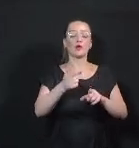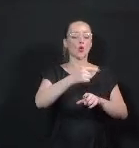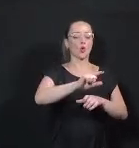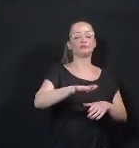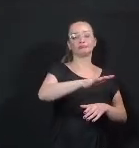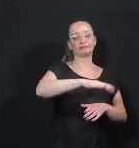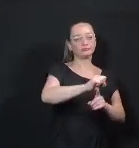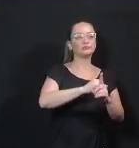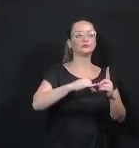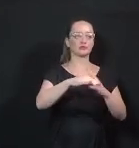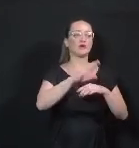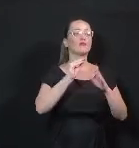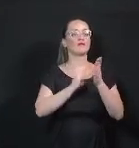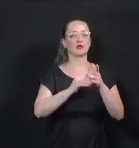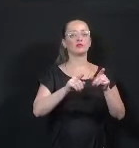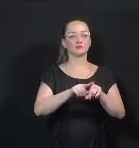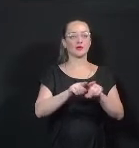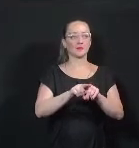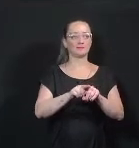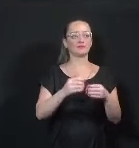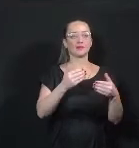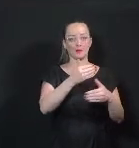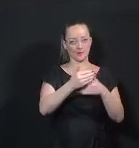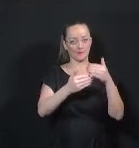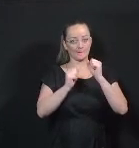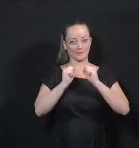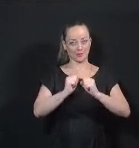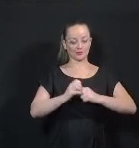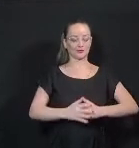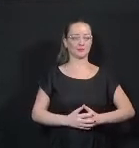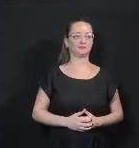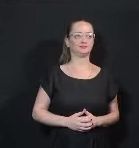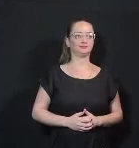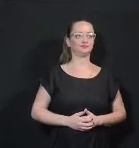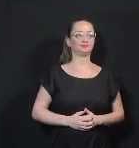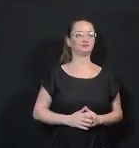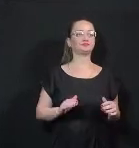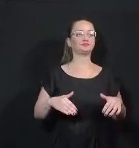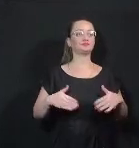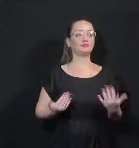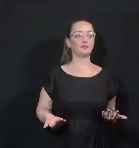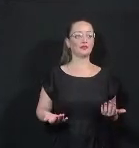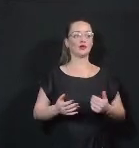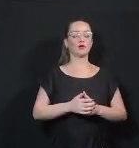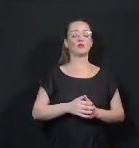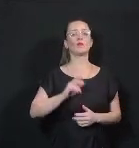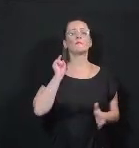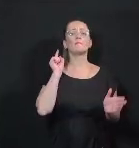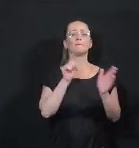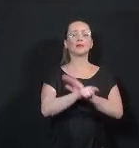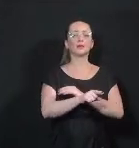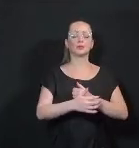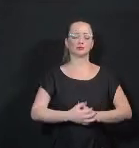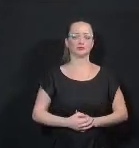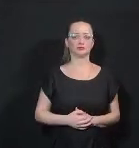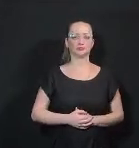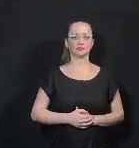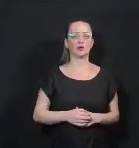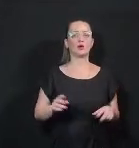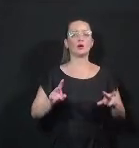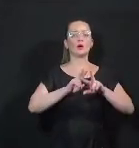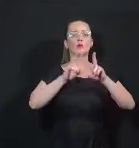sociais. Pode passar, por gentileza? Então, eu faço aqui a seguinte pergunta. Devido